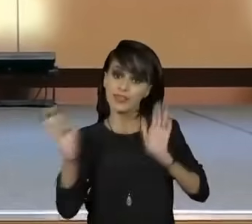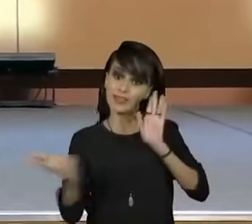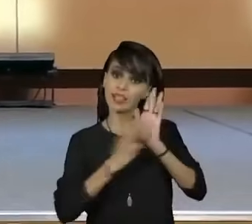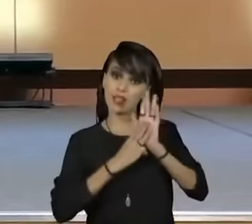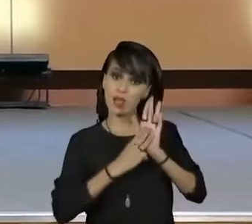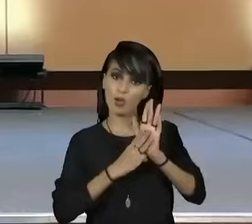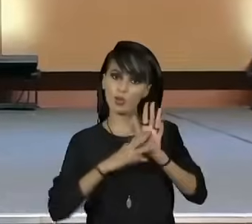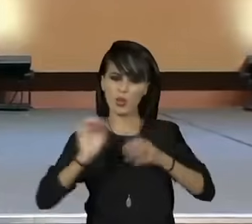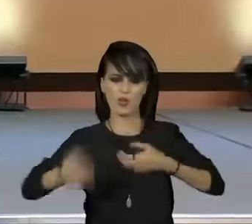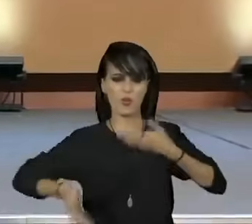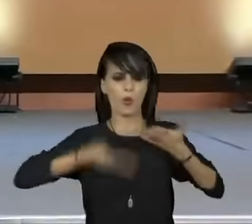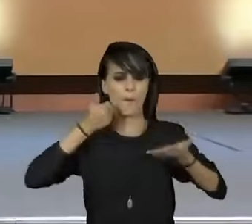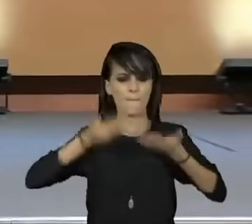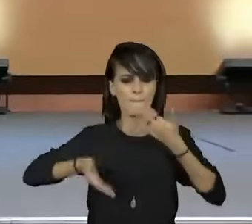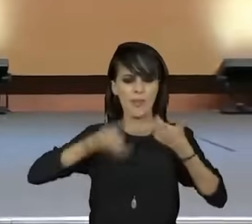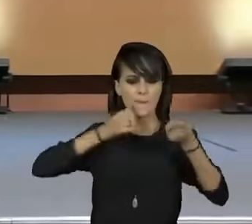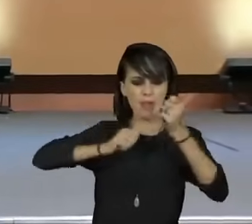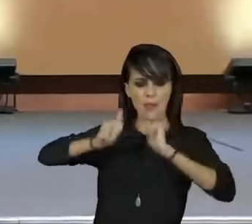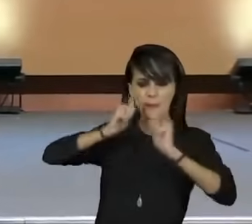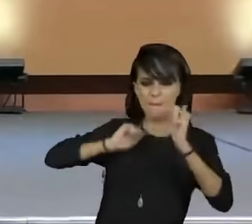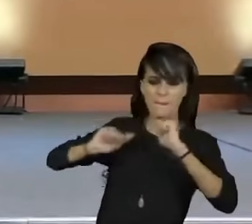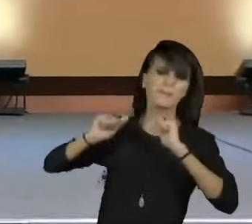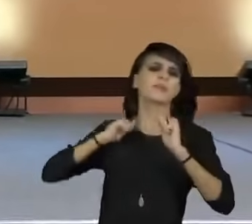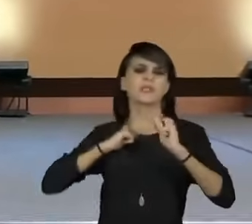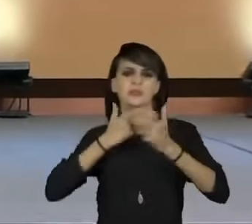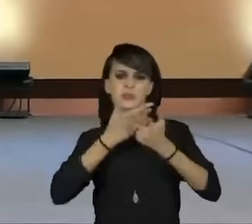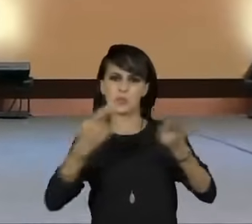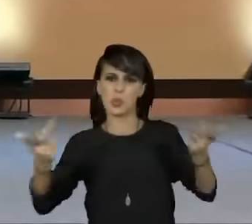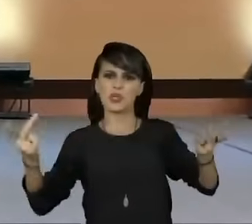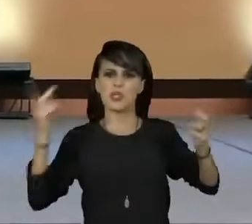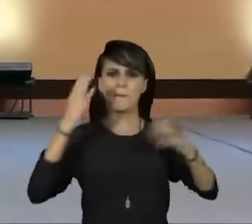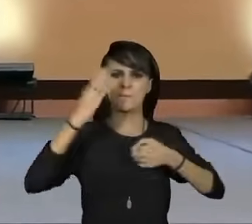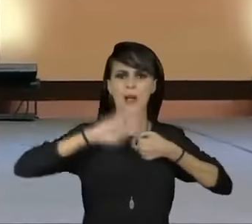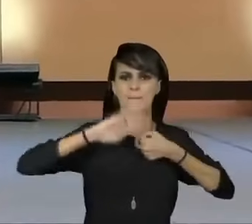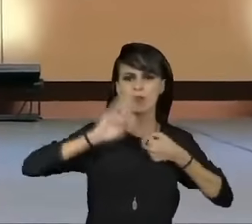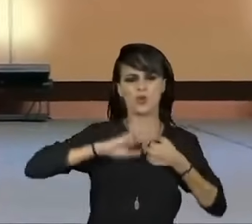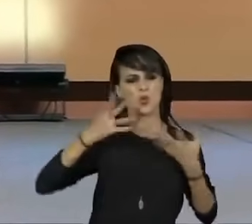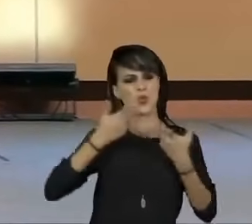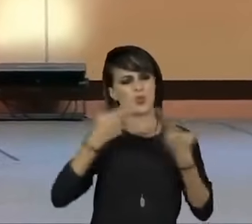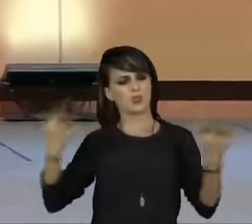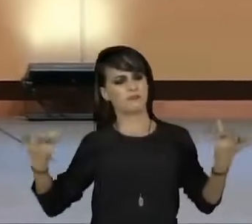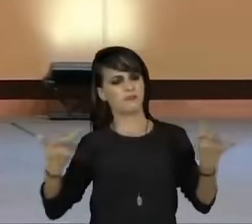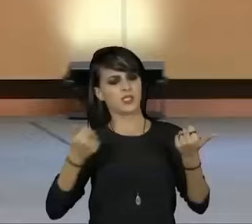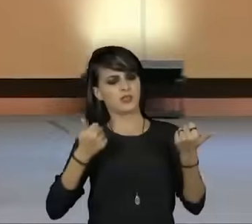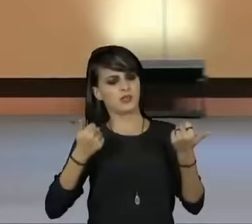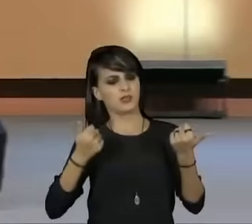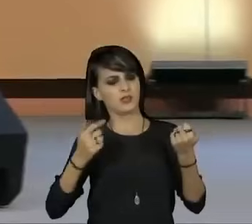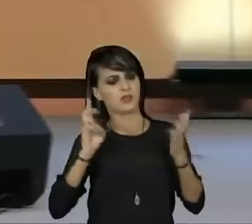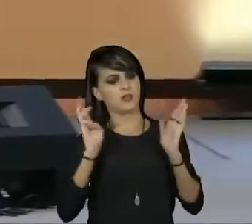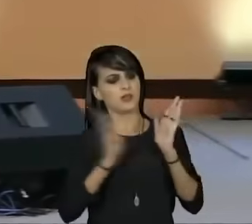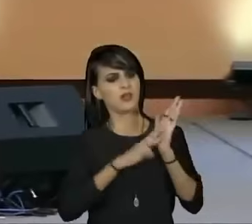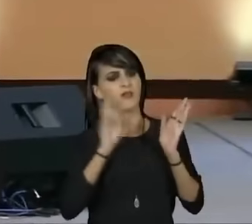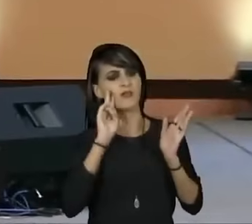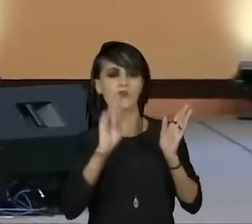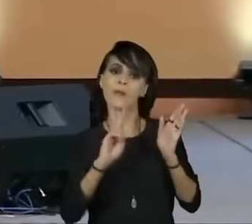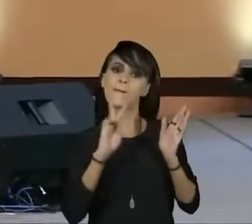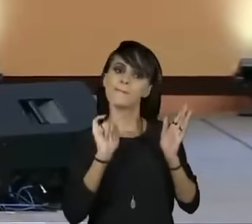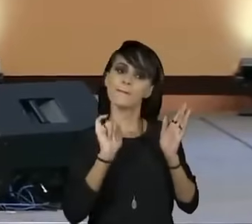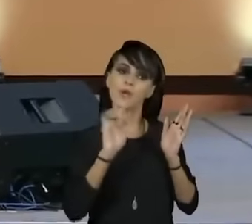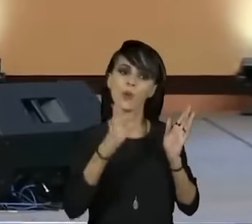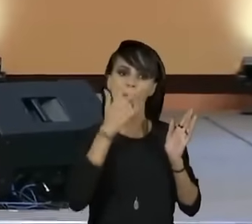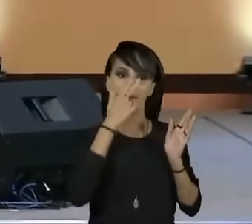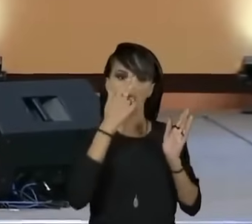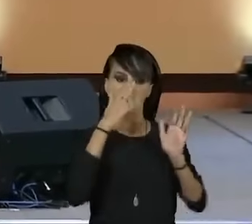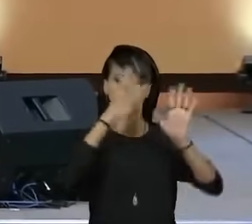turma toda comendo e bebendo as iguarias da Babilônia que era a coisa mais fantástica do mundo Daniel viu o pior quando tudo